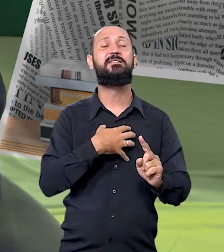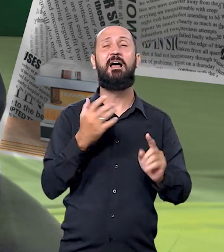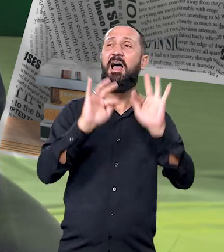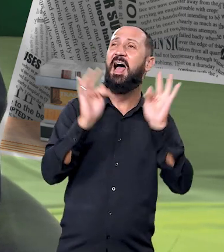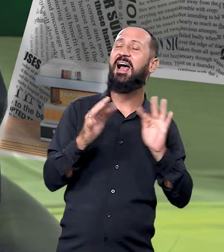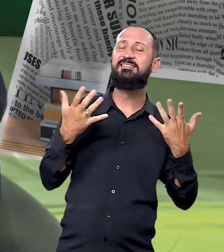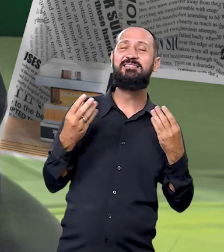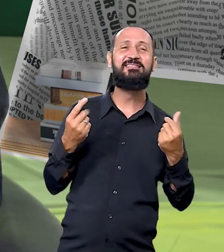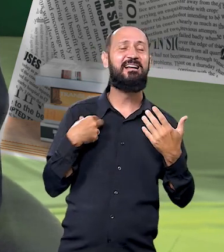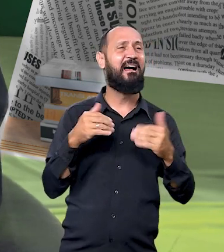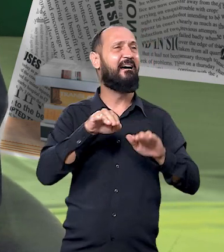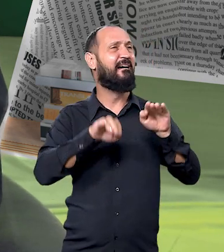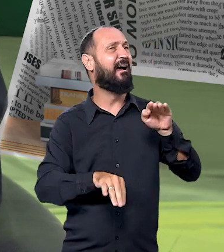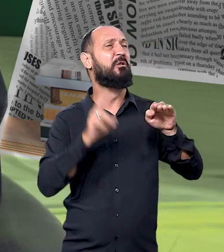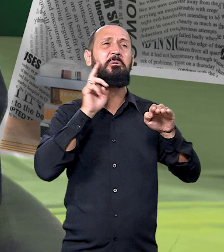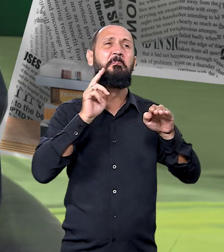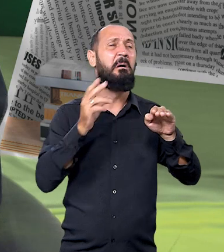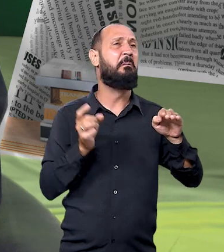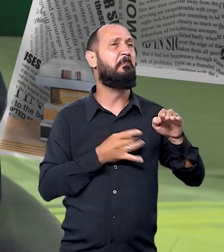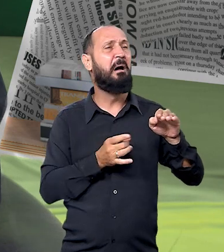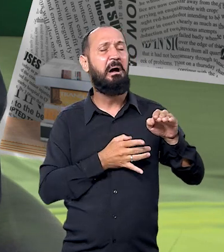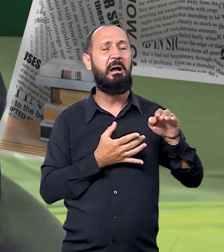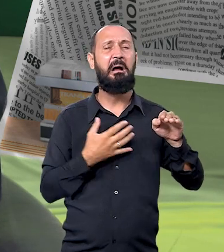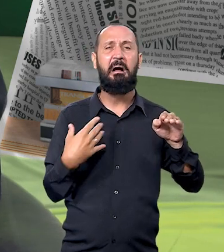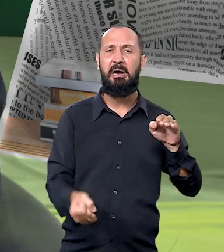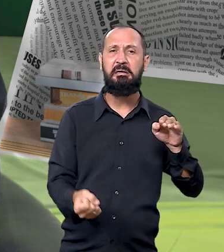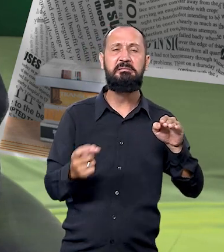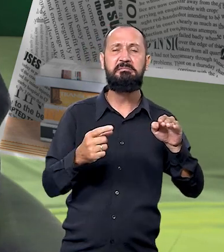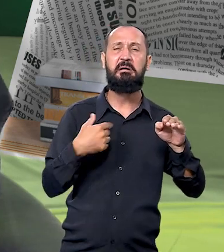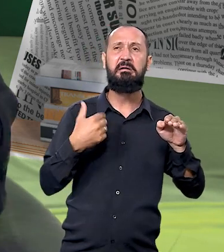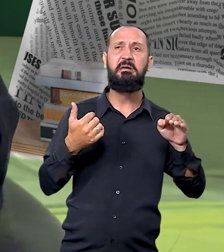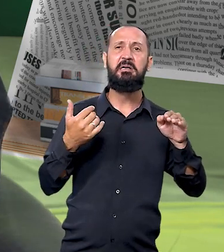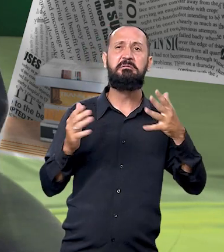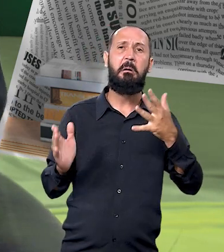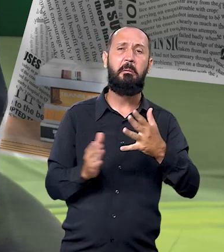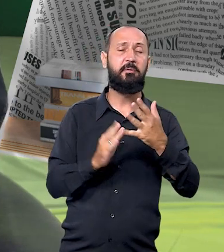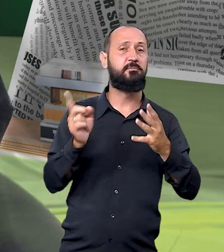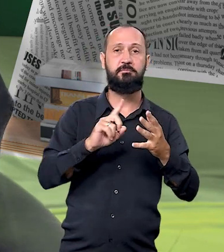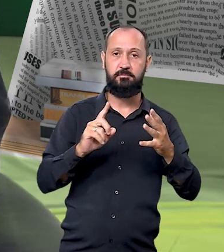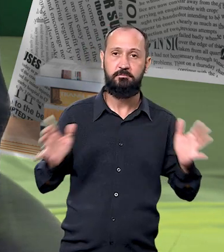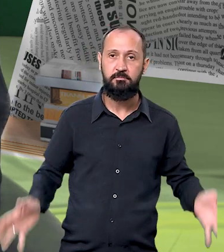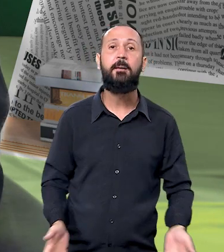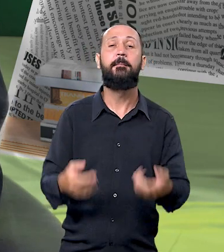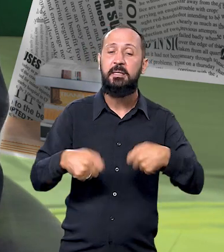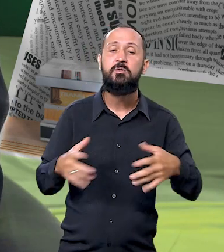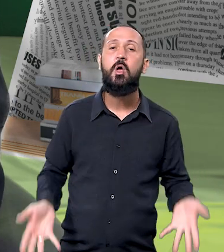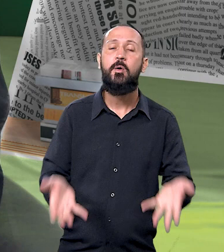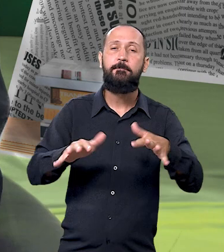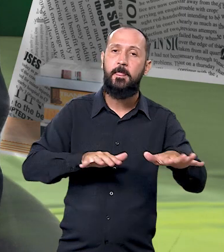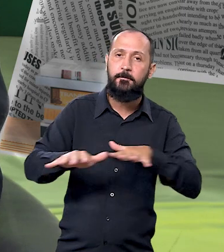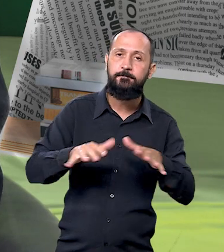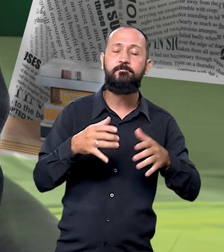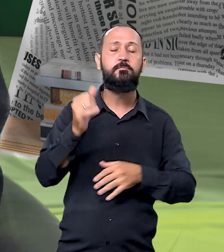ficar contente com aquela situação de desigualdade, de medo, de inferioridade e se movimentar. Por isso a